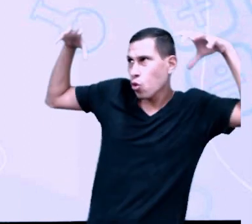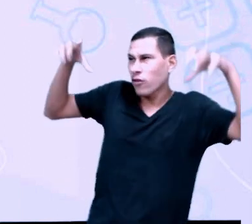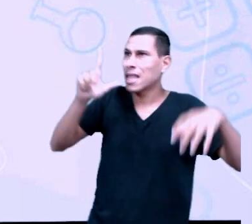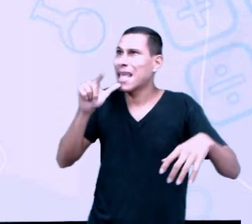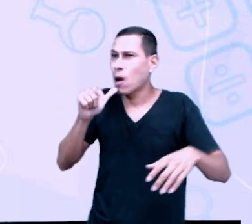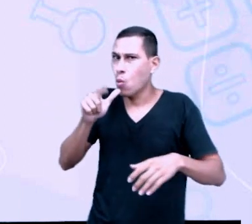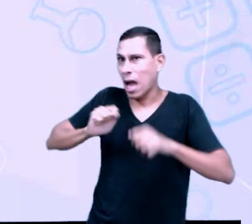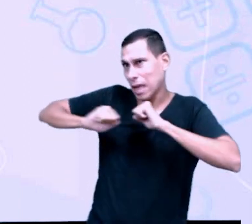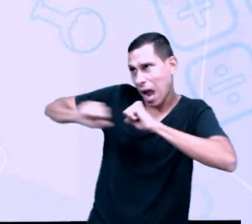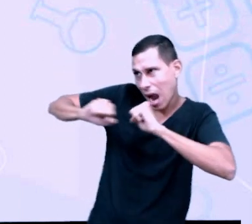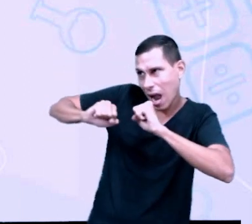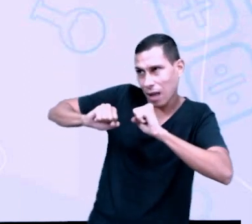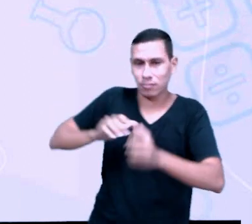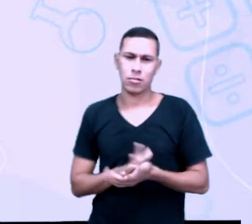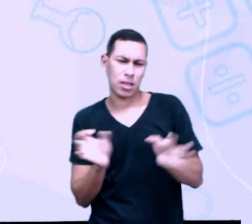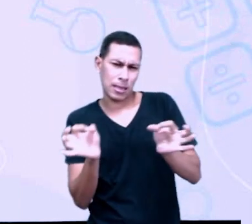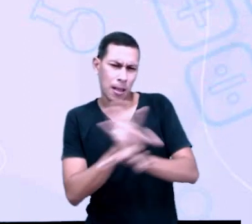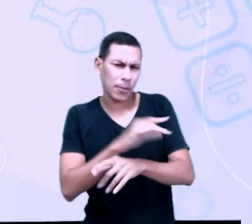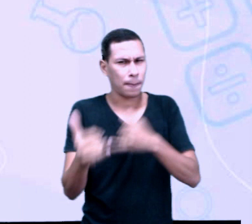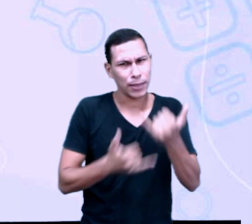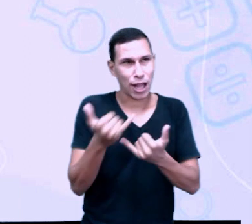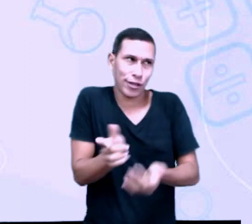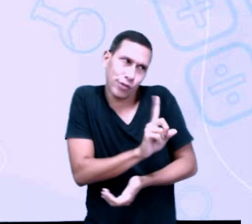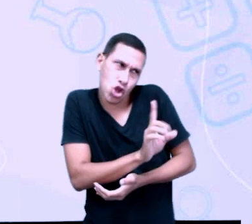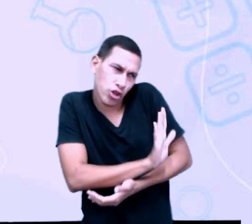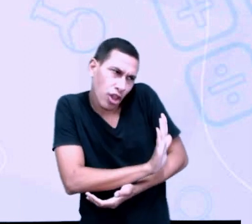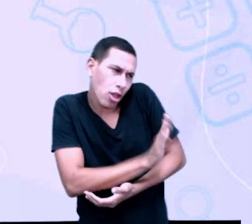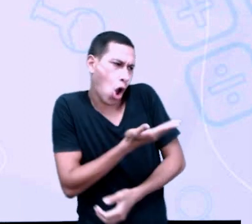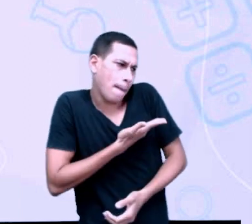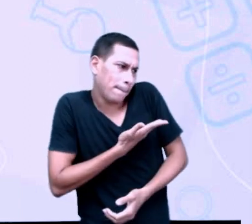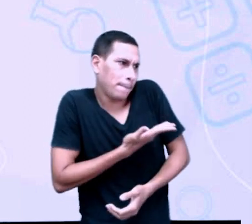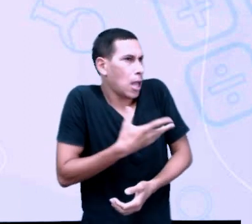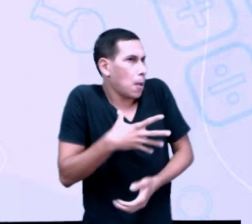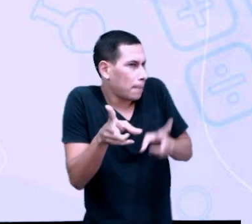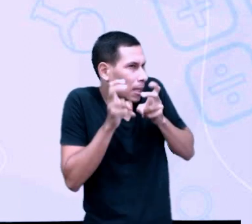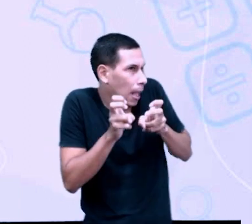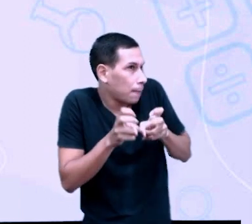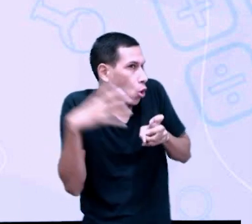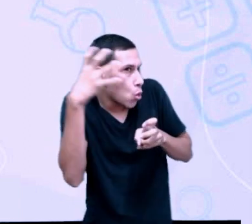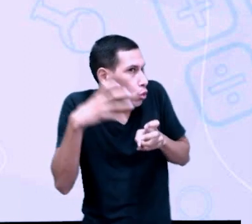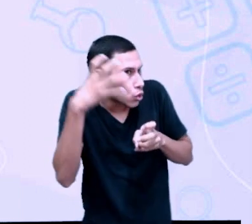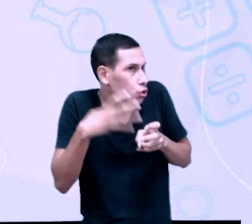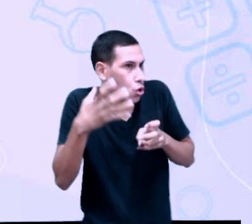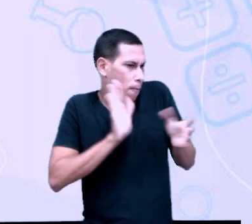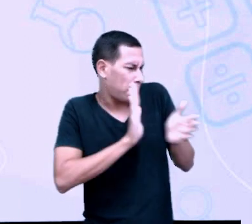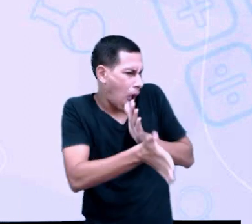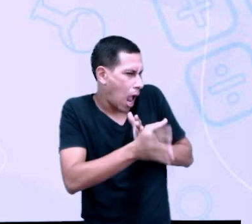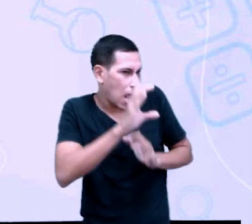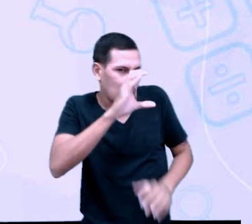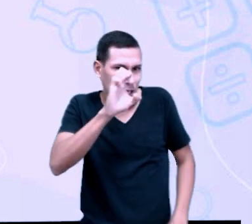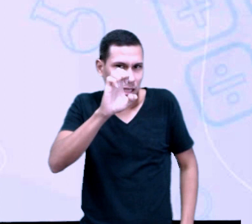sai rapidamente dali encerra brincadeira nem se desespere você vê aí o som das dessa velocidade o